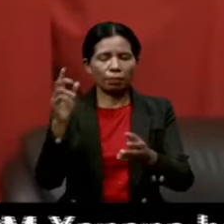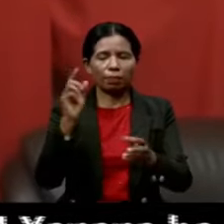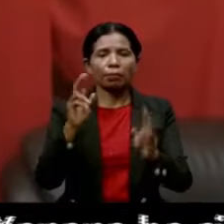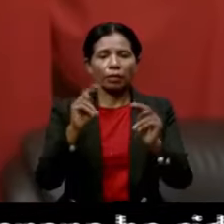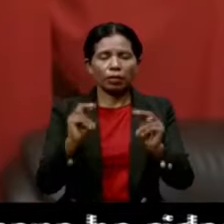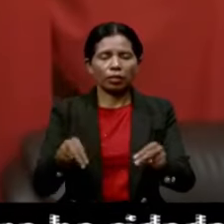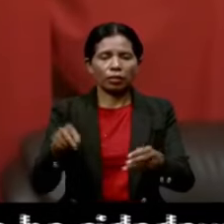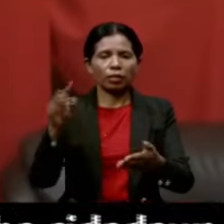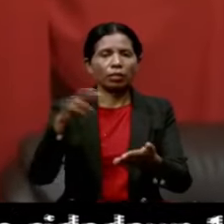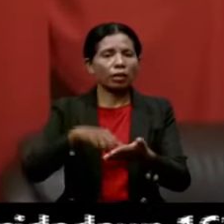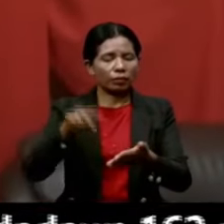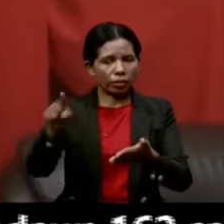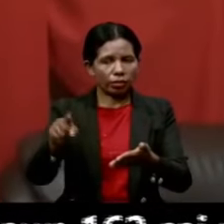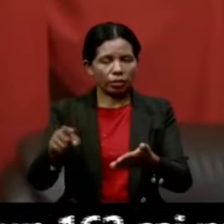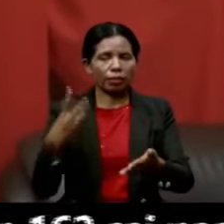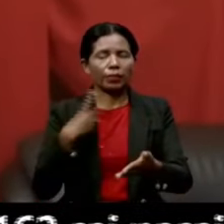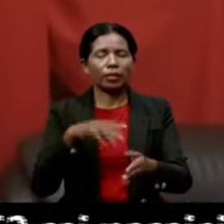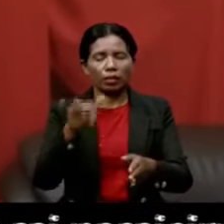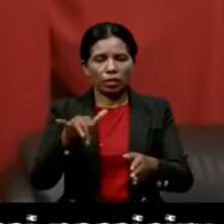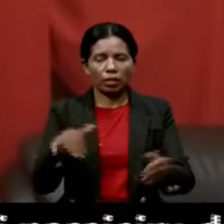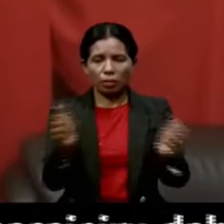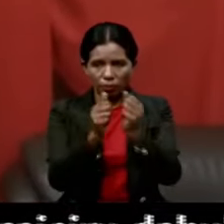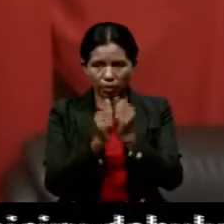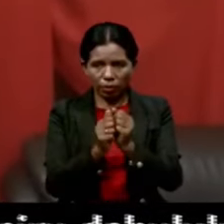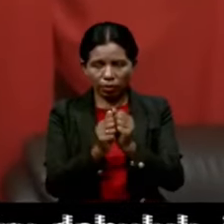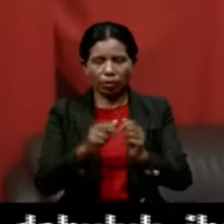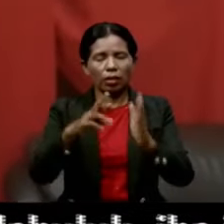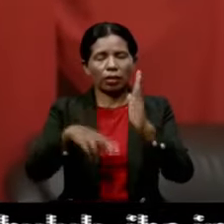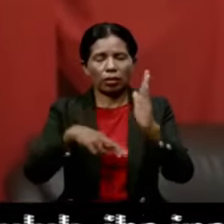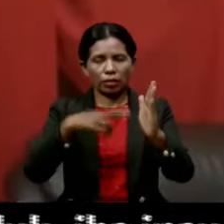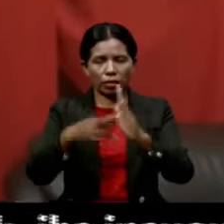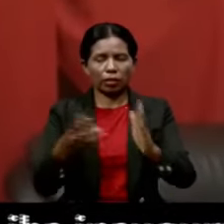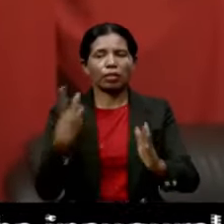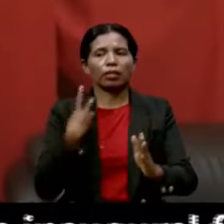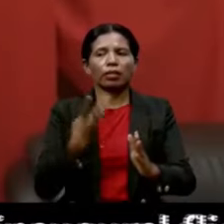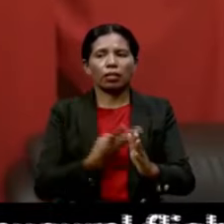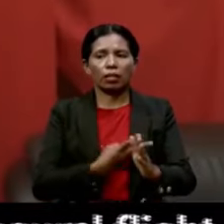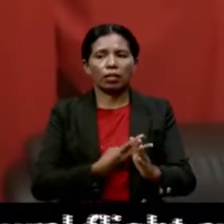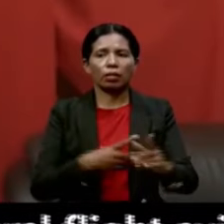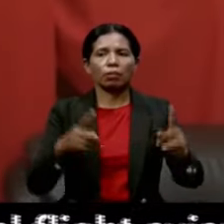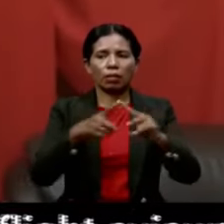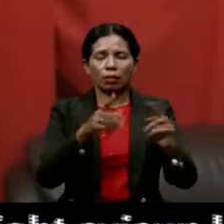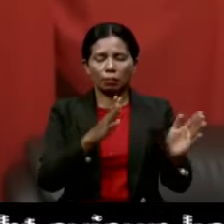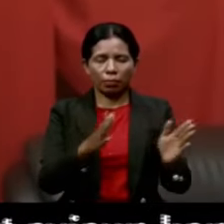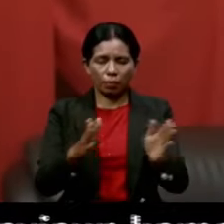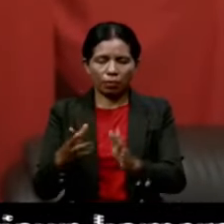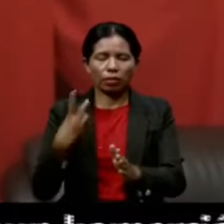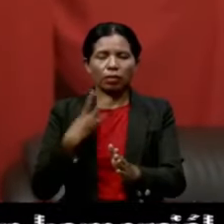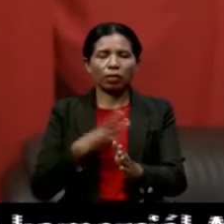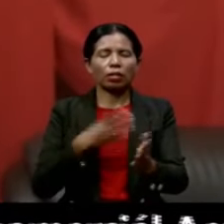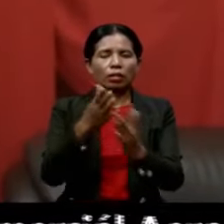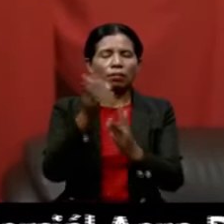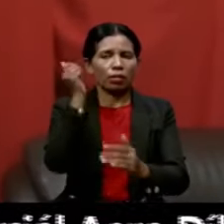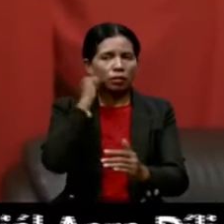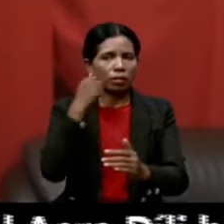nesse acordo, e da né, que faz parte ou não mos, critérios bem integrantes para preparação e também para a ASEAN, né,